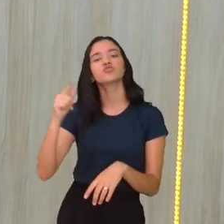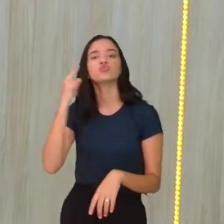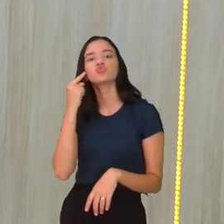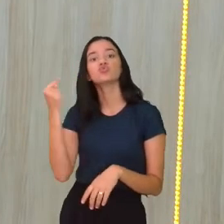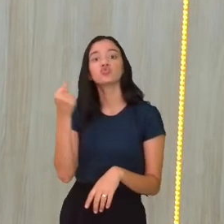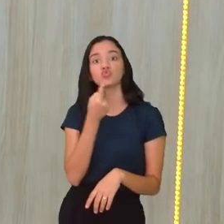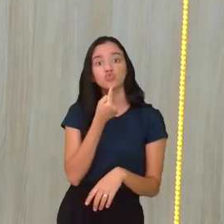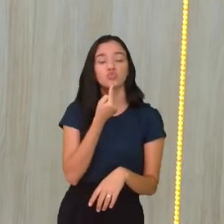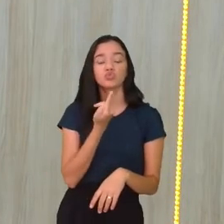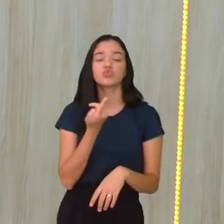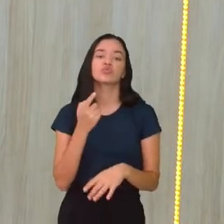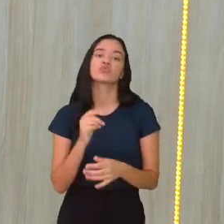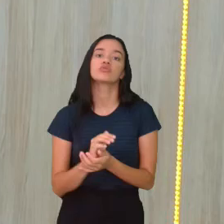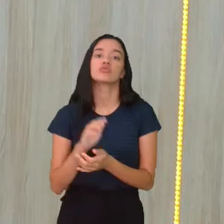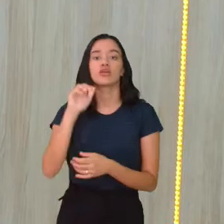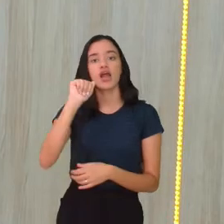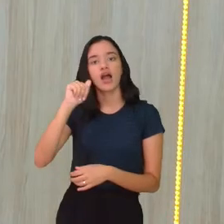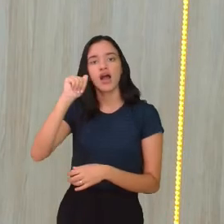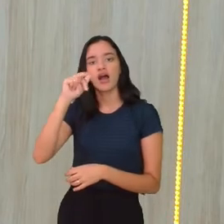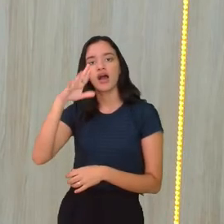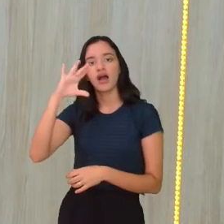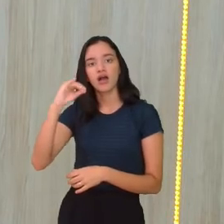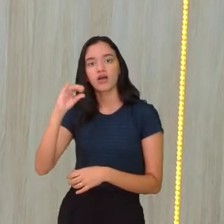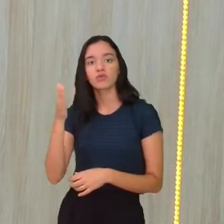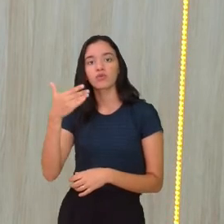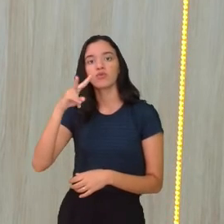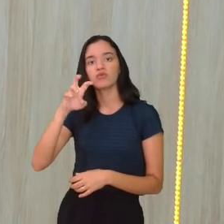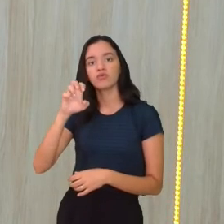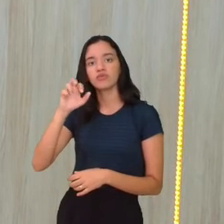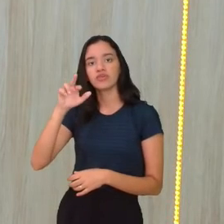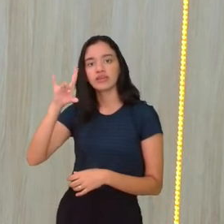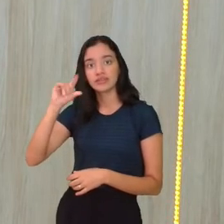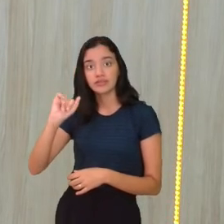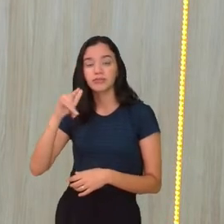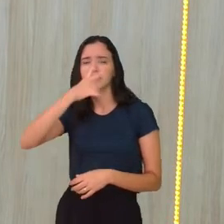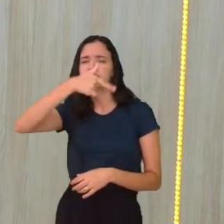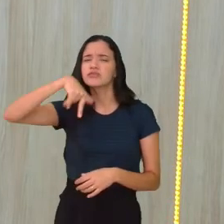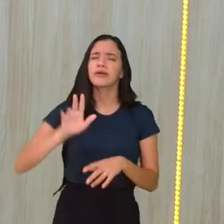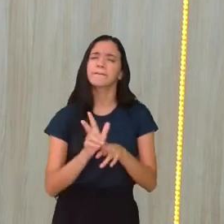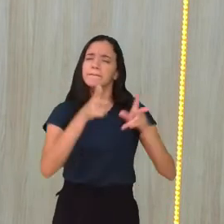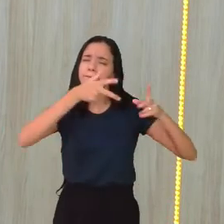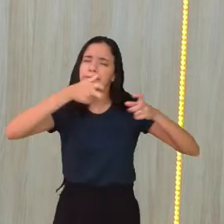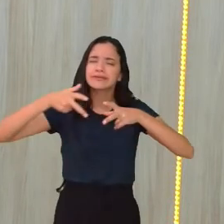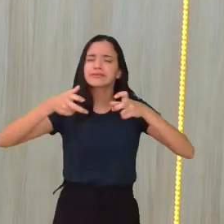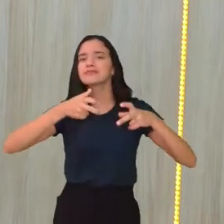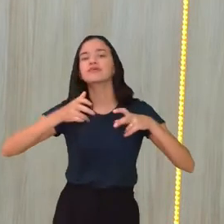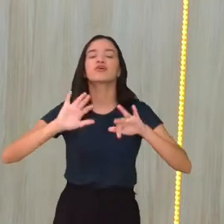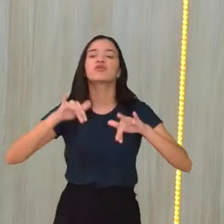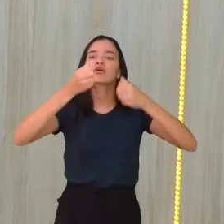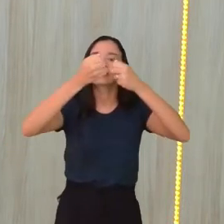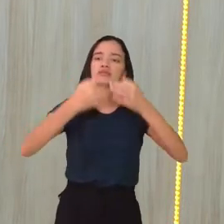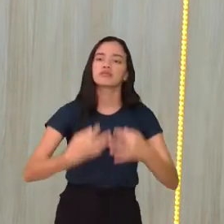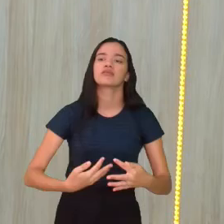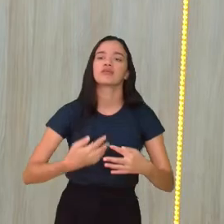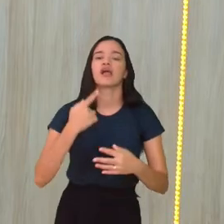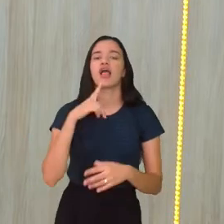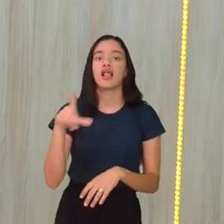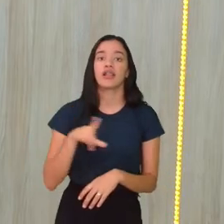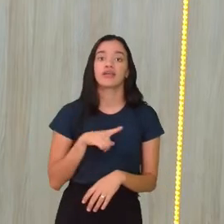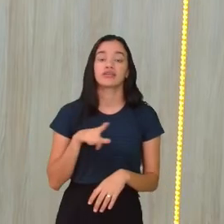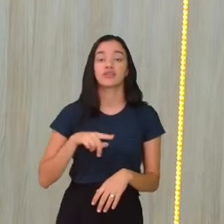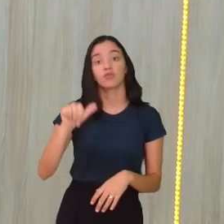de Arco Verde. E aí eu trouxe as duas diferentes para que vocês consigam perceber, né? Quando eu falo aqui que tem